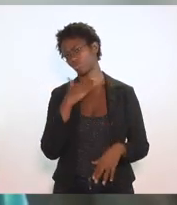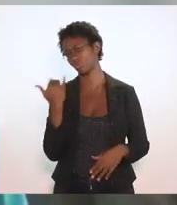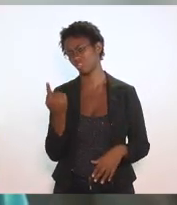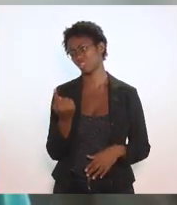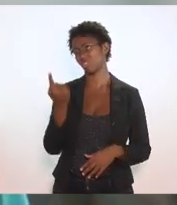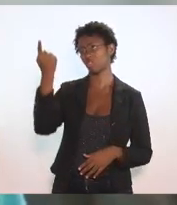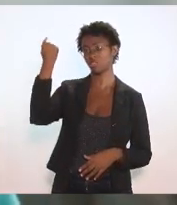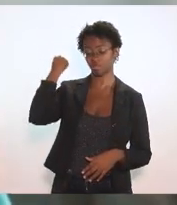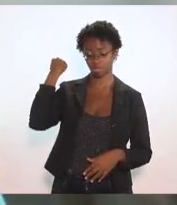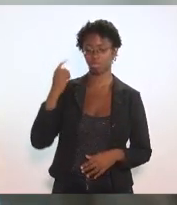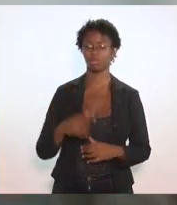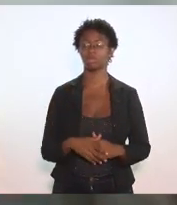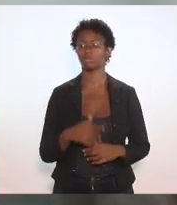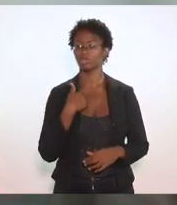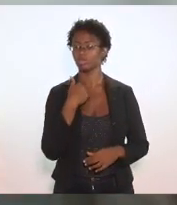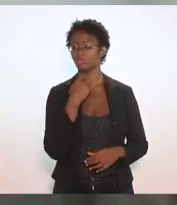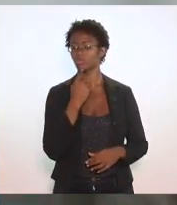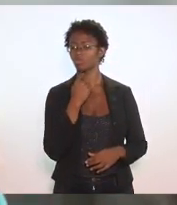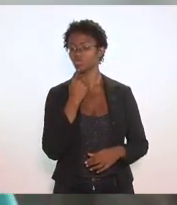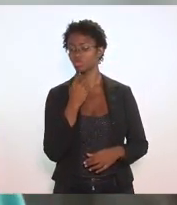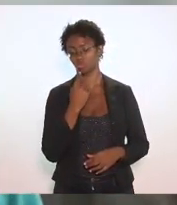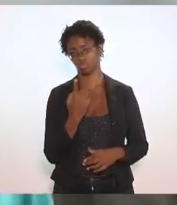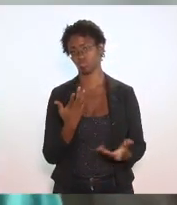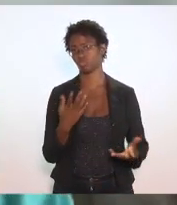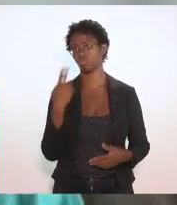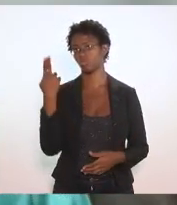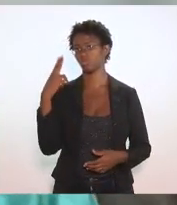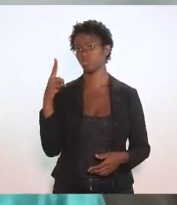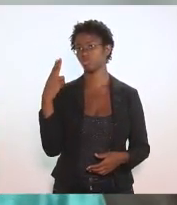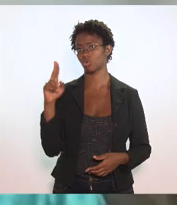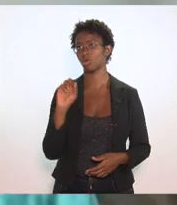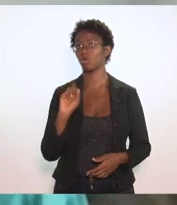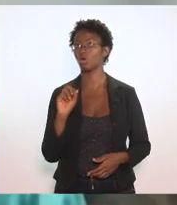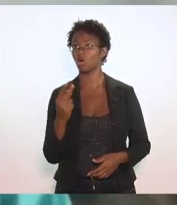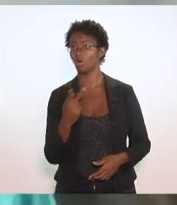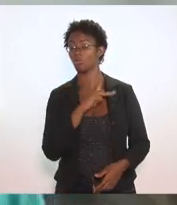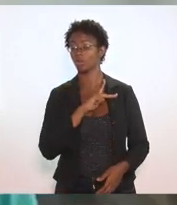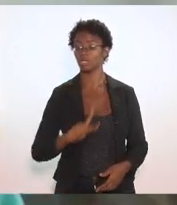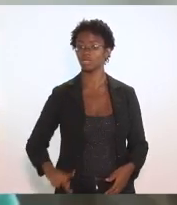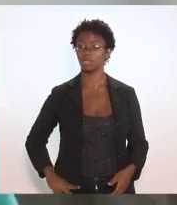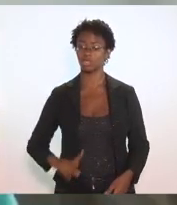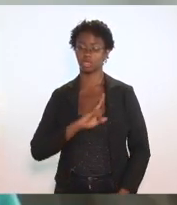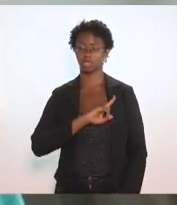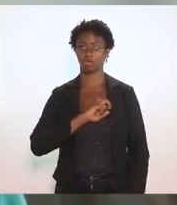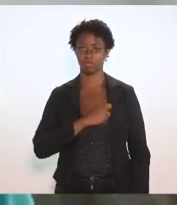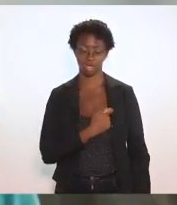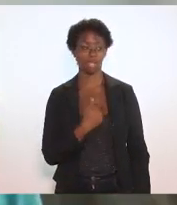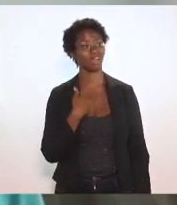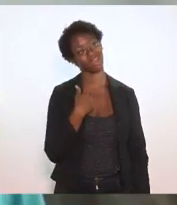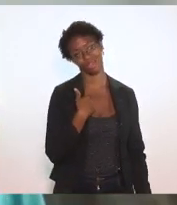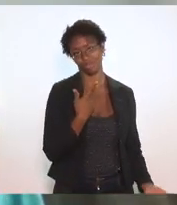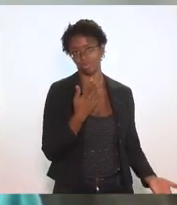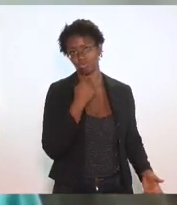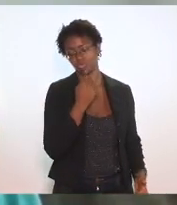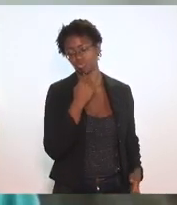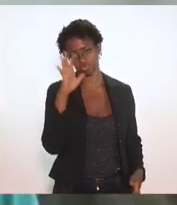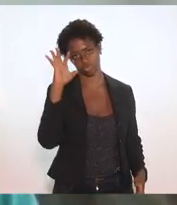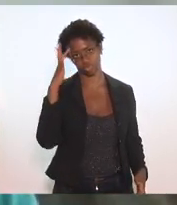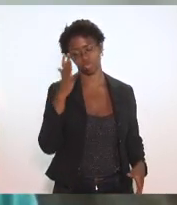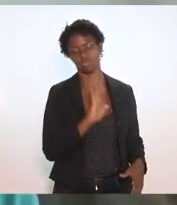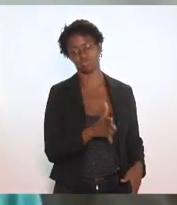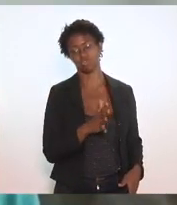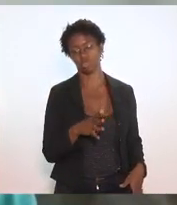dúvida se era na Uruguaiana ou na Presidente Vargas. Tirei a dúvida. Então, na estação Presidente Vargas,